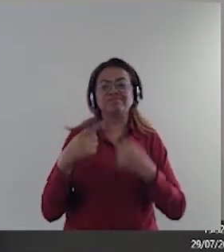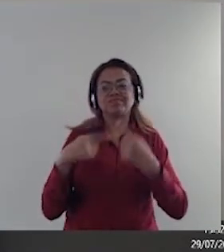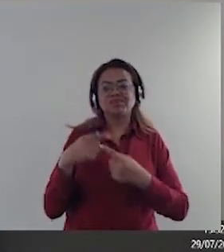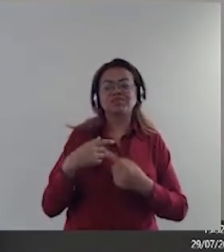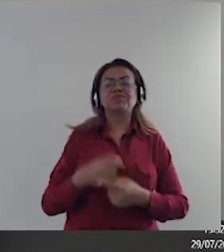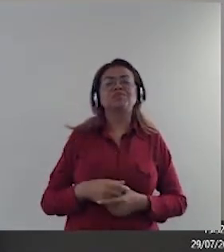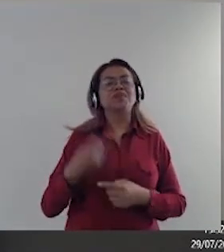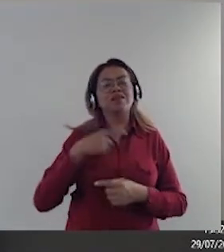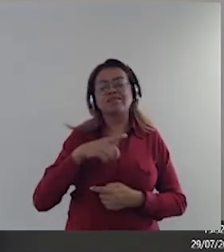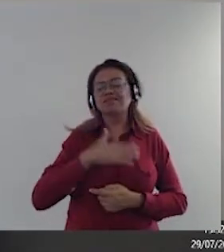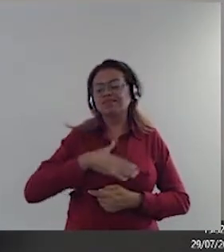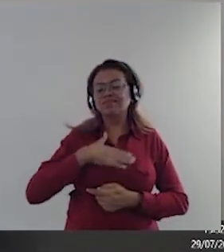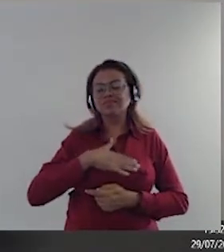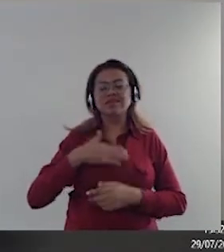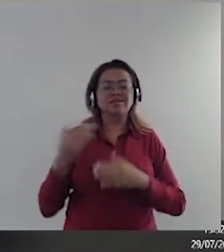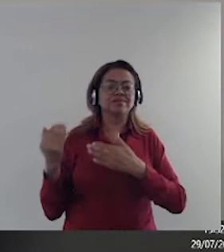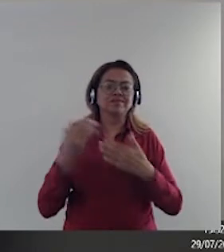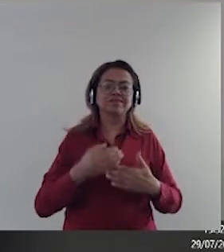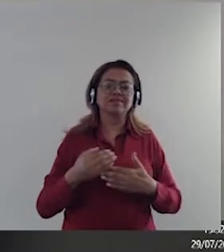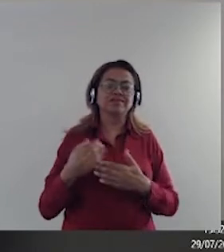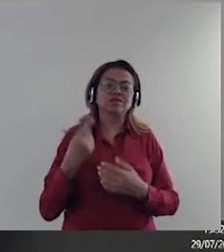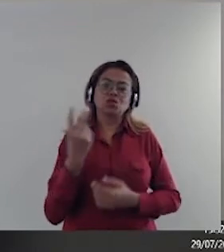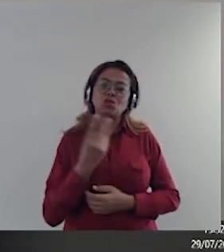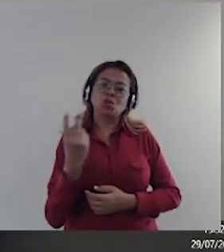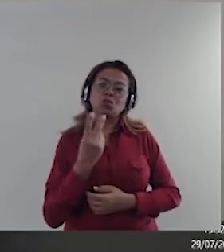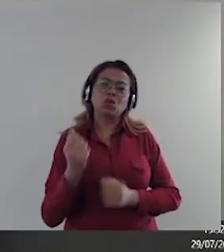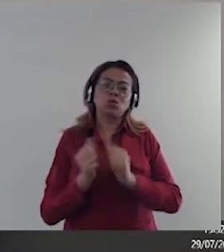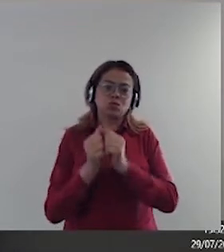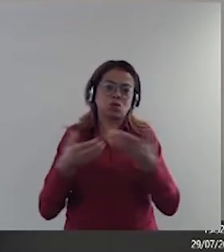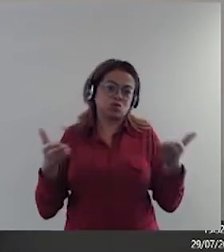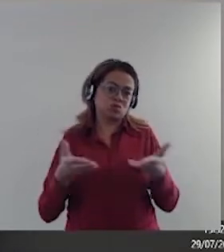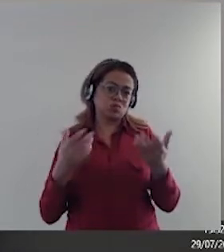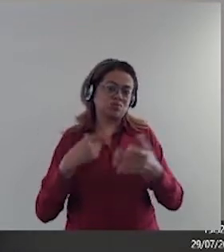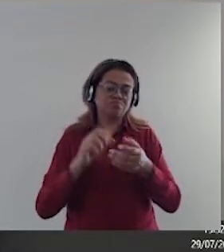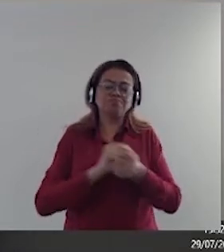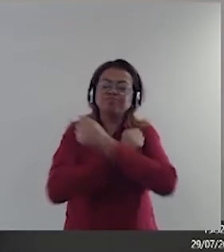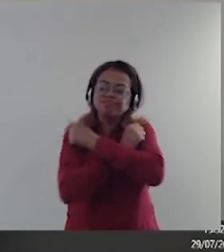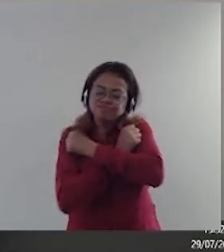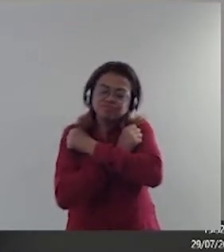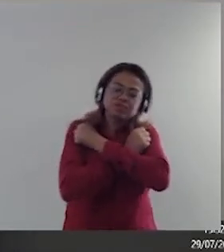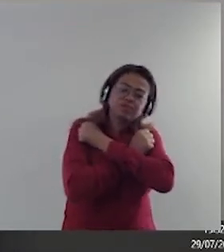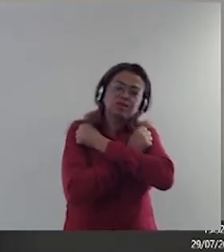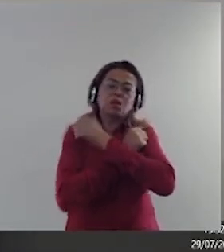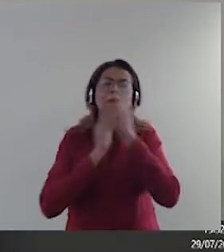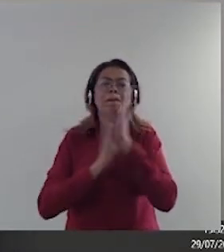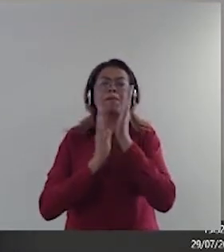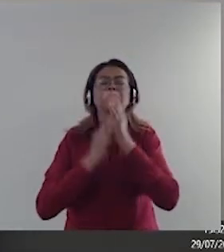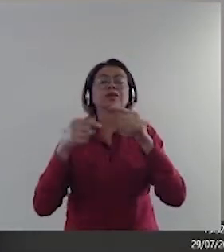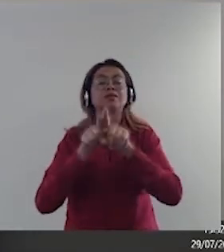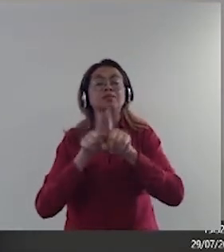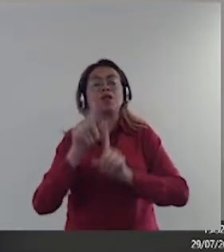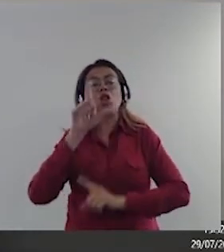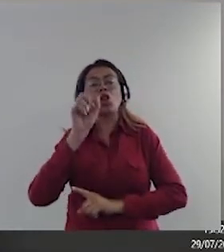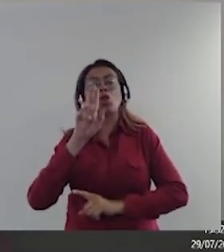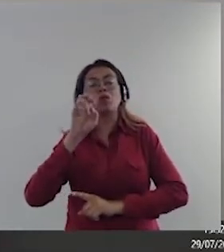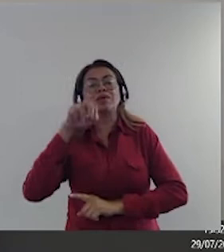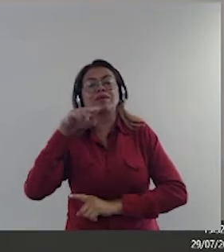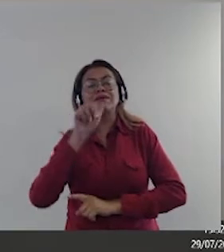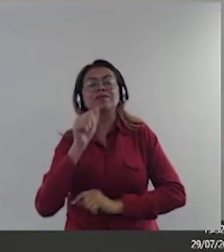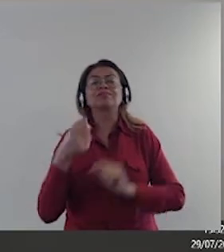Mas é um prazer realmente muito grande estar com vocês dois aqui, e deixo um abraço, inclusive um parabéns especial para a Lorena também, para